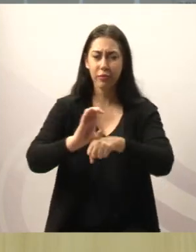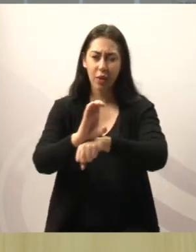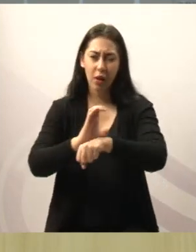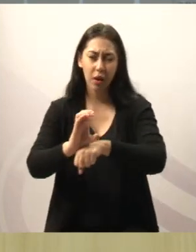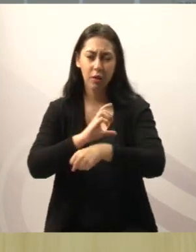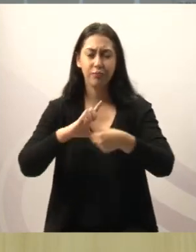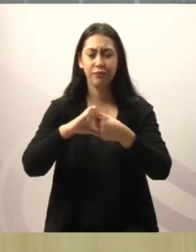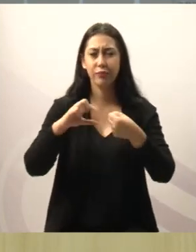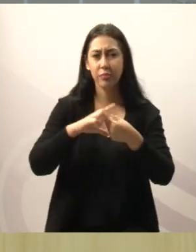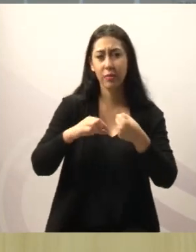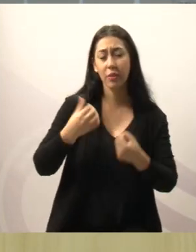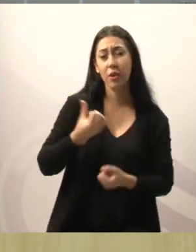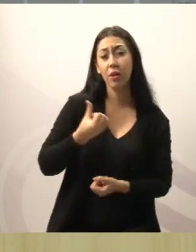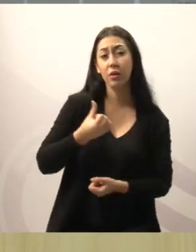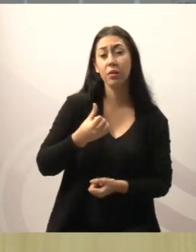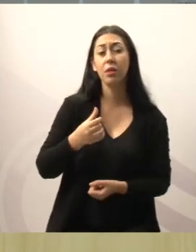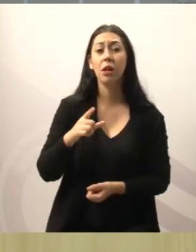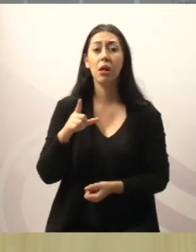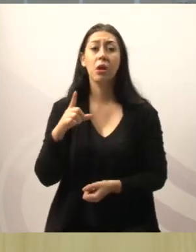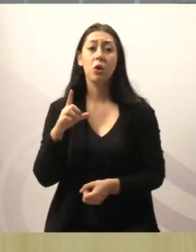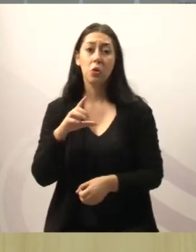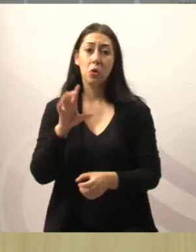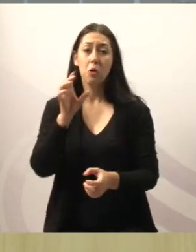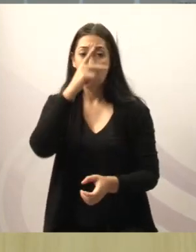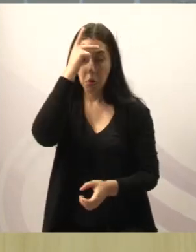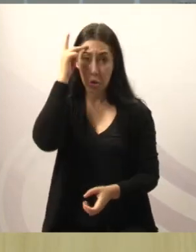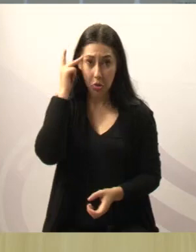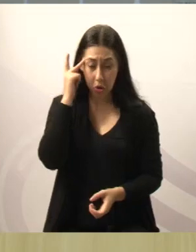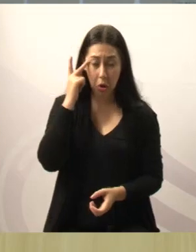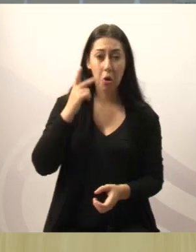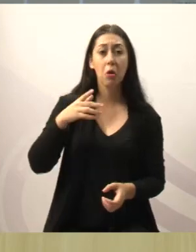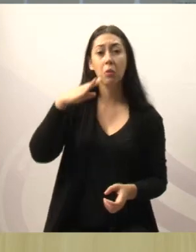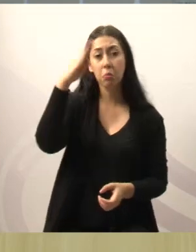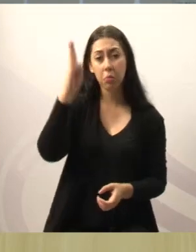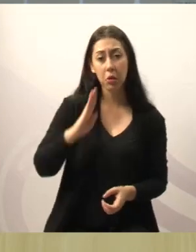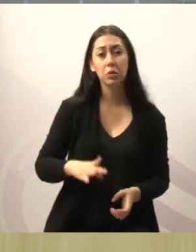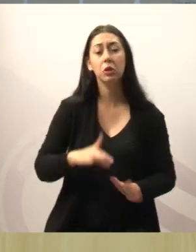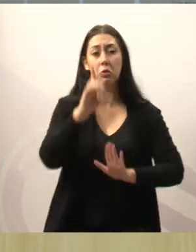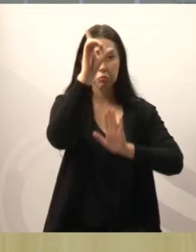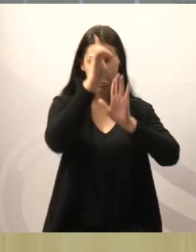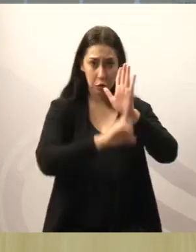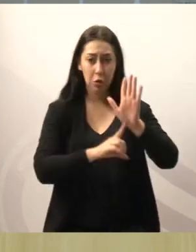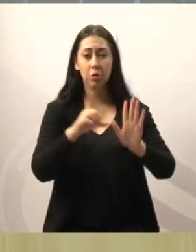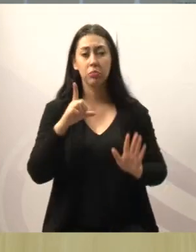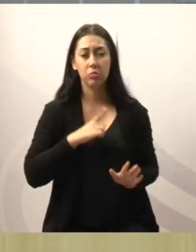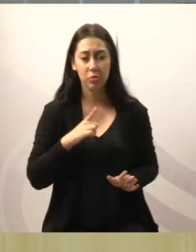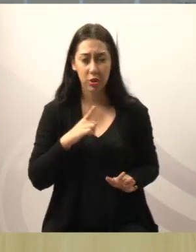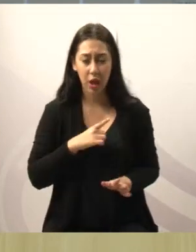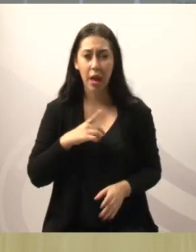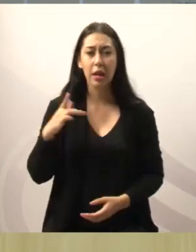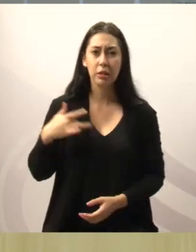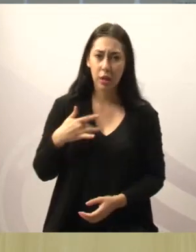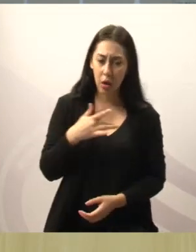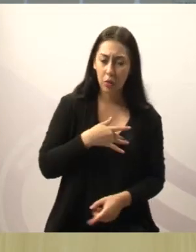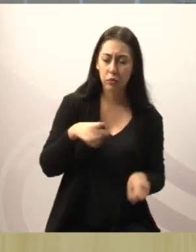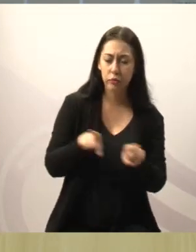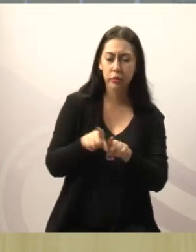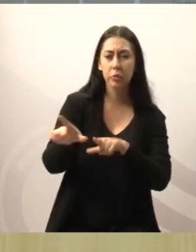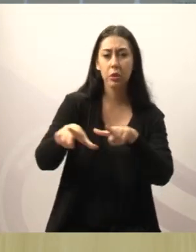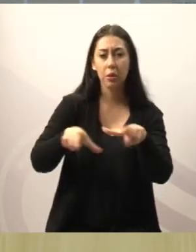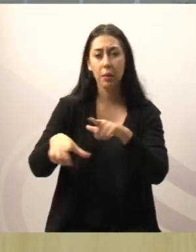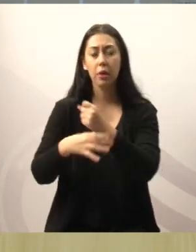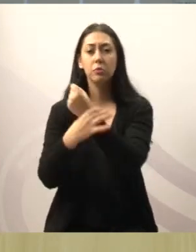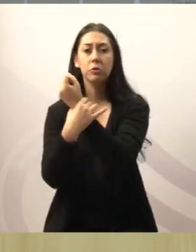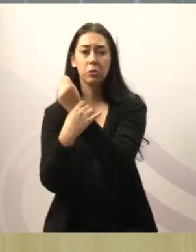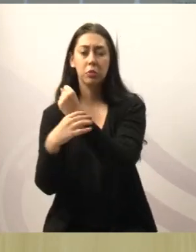são direitos sociais do cidadão brasileiro, sem prejuízo de outros, a saúde, o trabalho e a